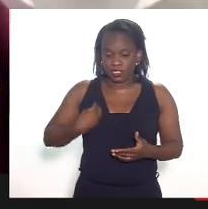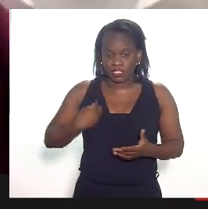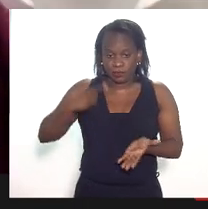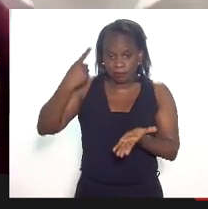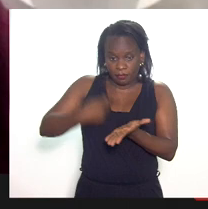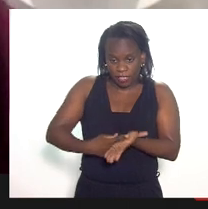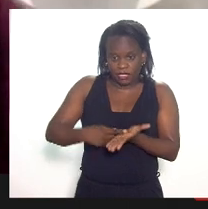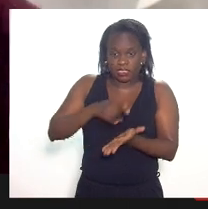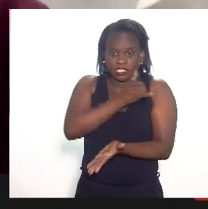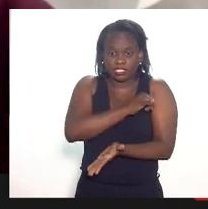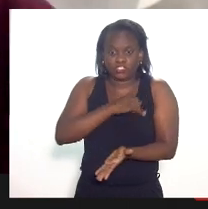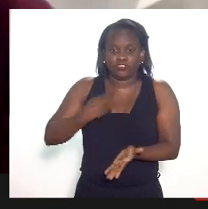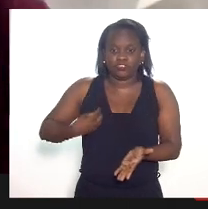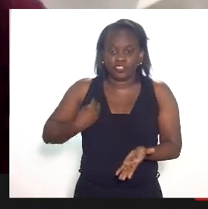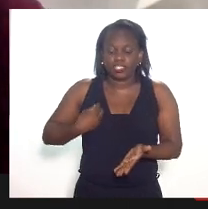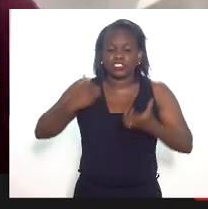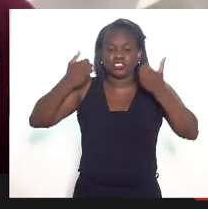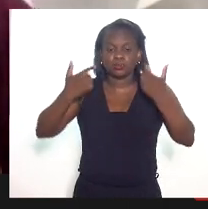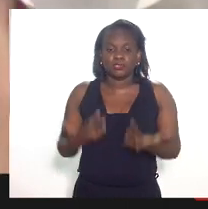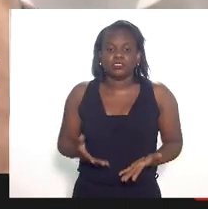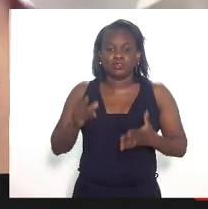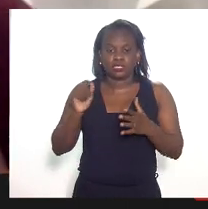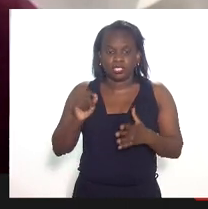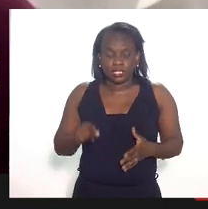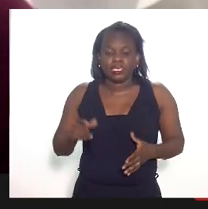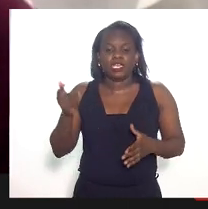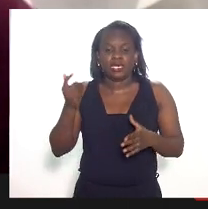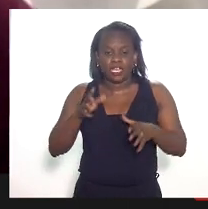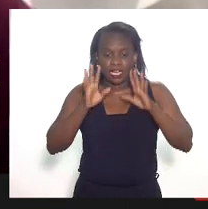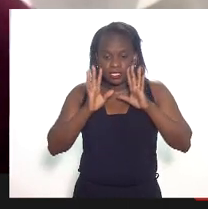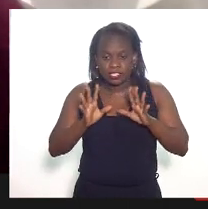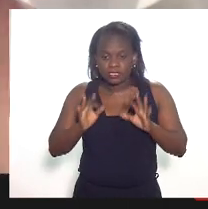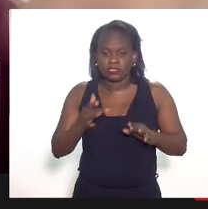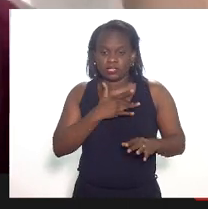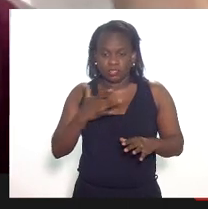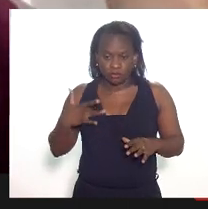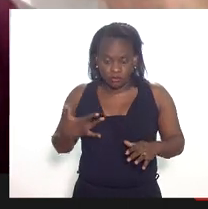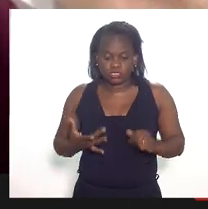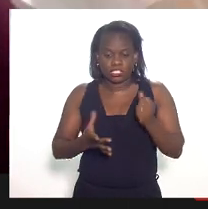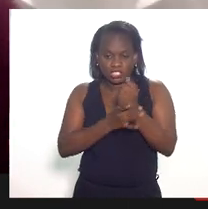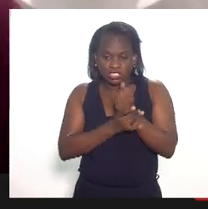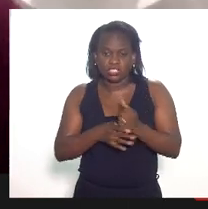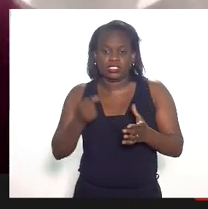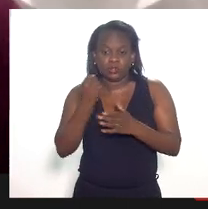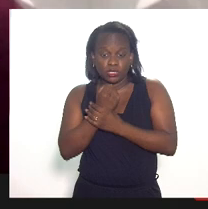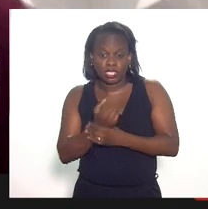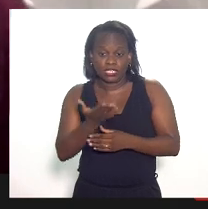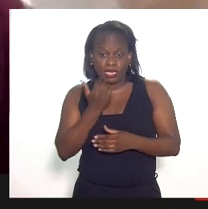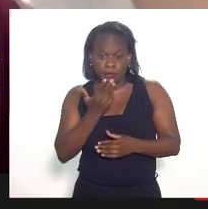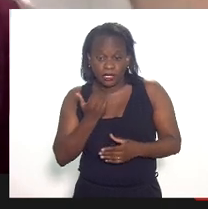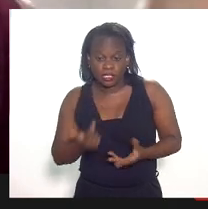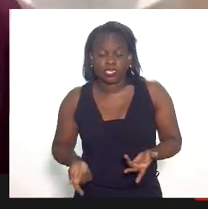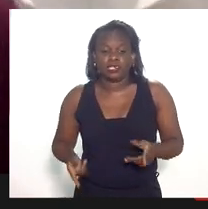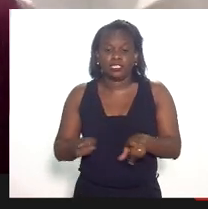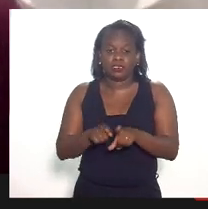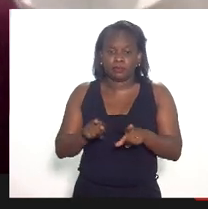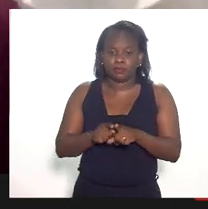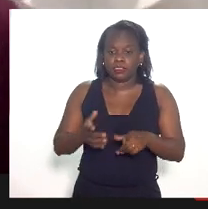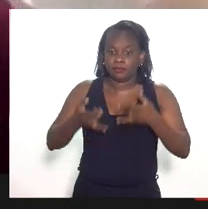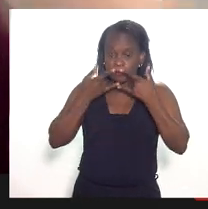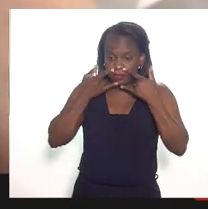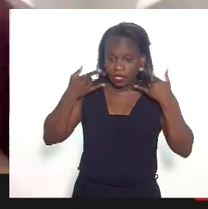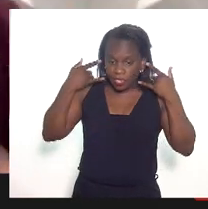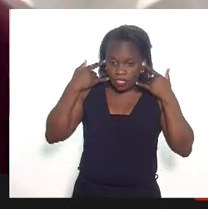Pacto Rio pela Vida nos coloca é a garantia, a atenção da saúde, é a segurança alimentar, são as